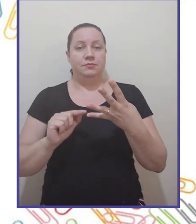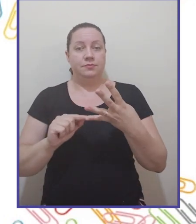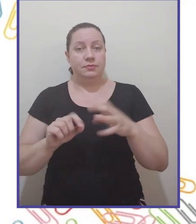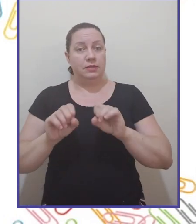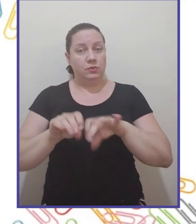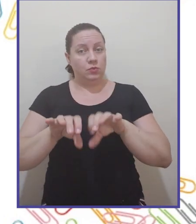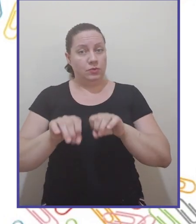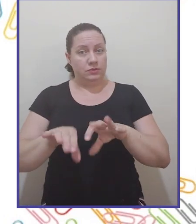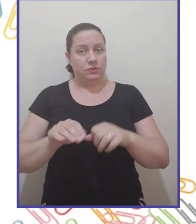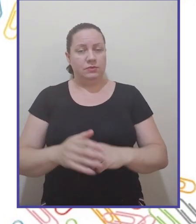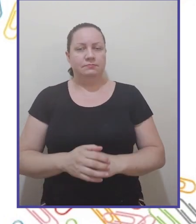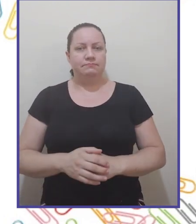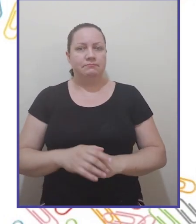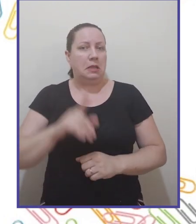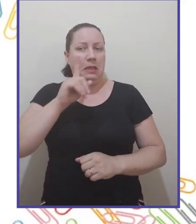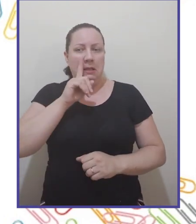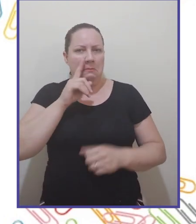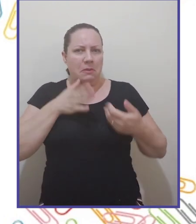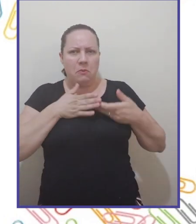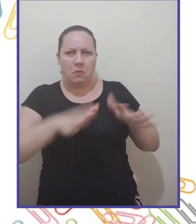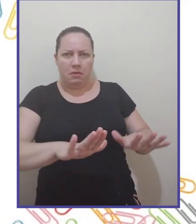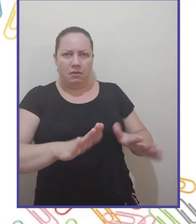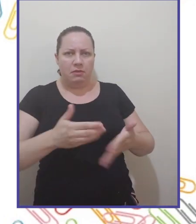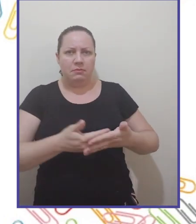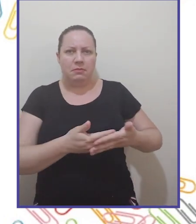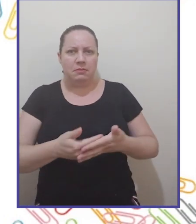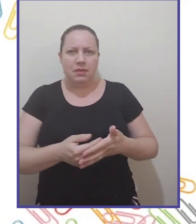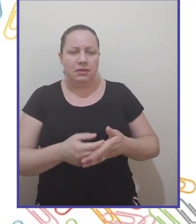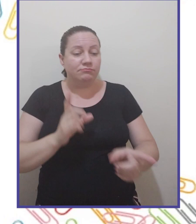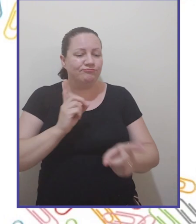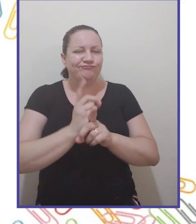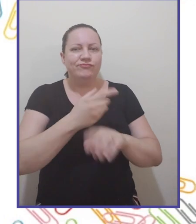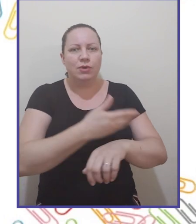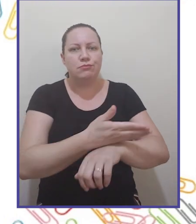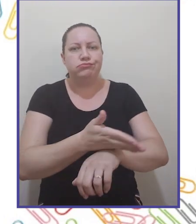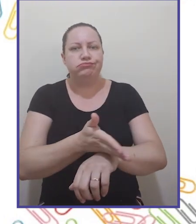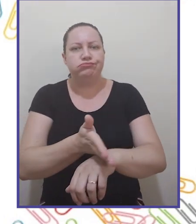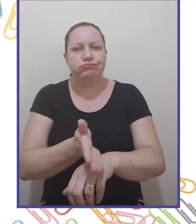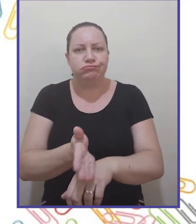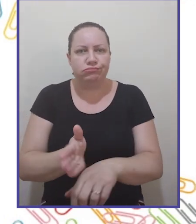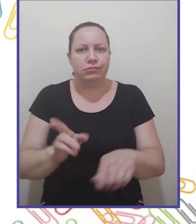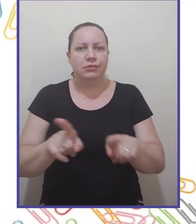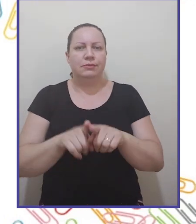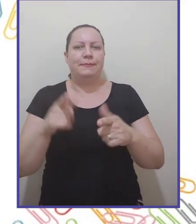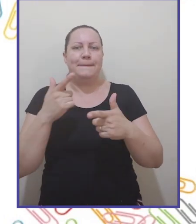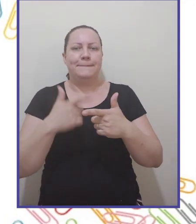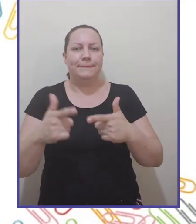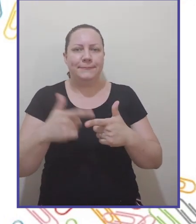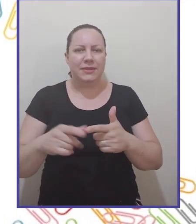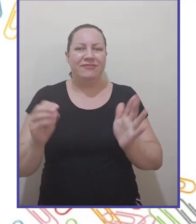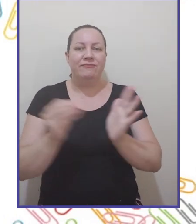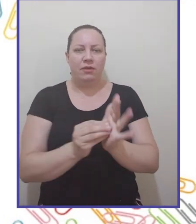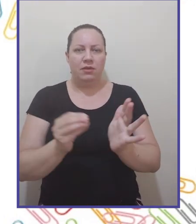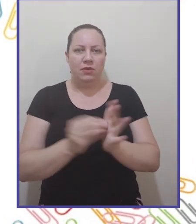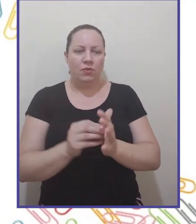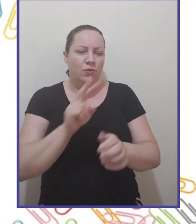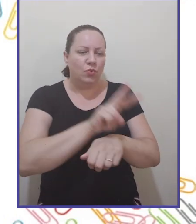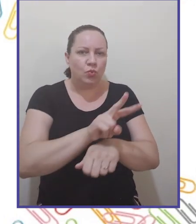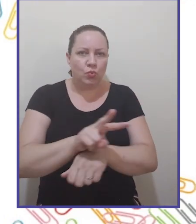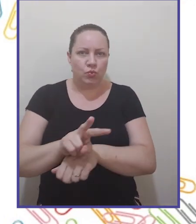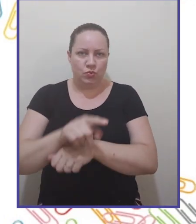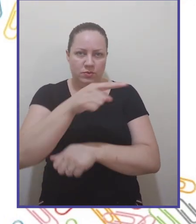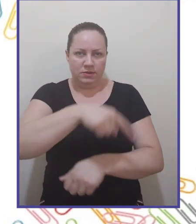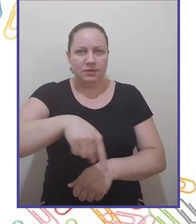Educacionais, maternidade inadequada, diagnóstico tardio, serviço de intervenção precoce inadequados.